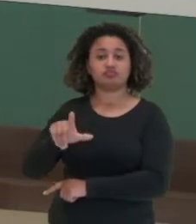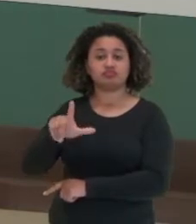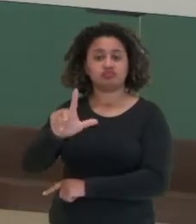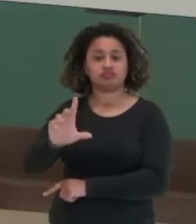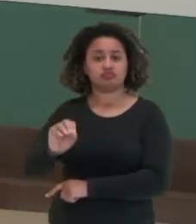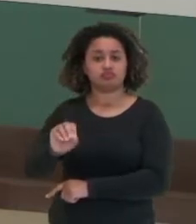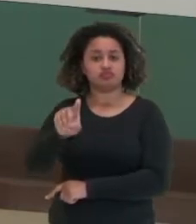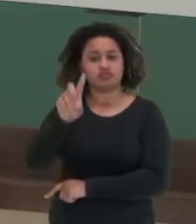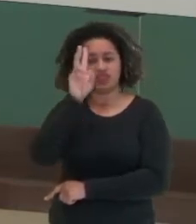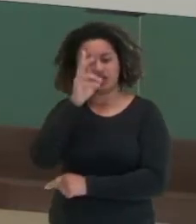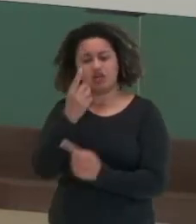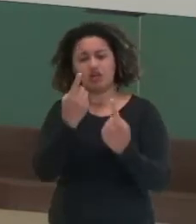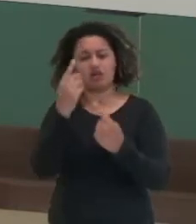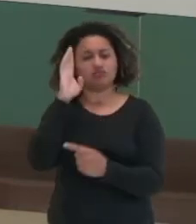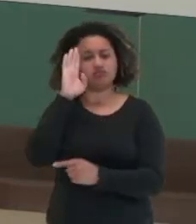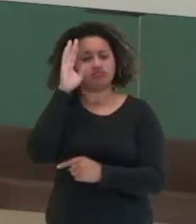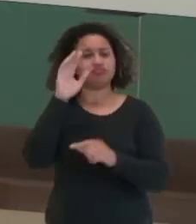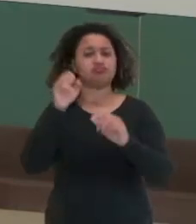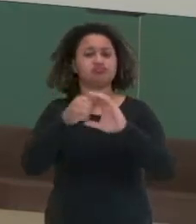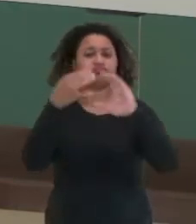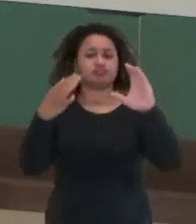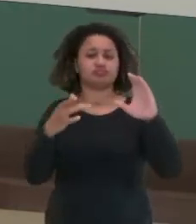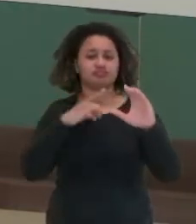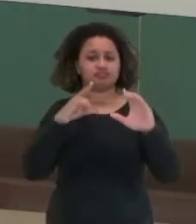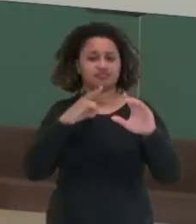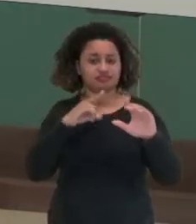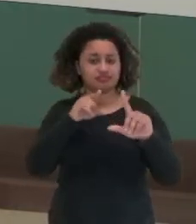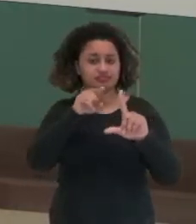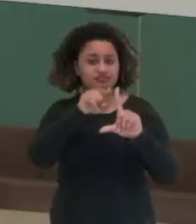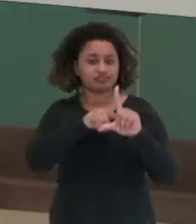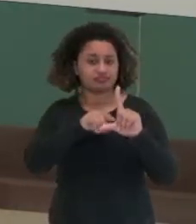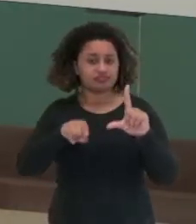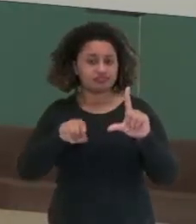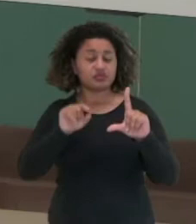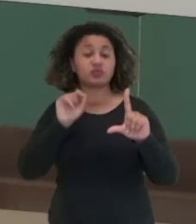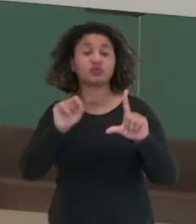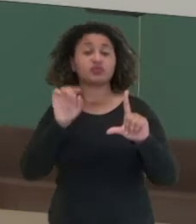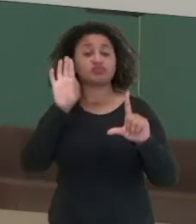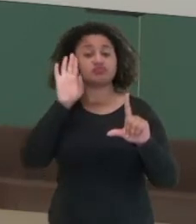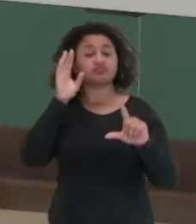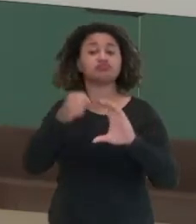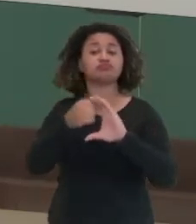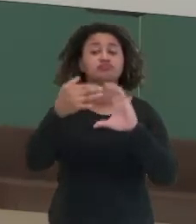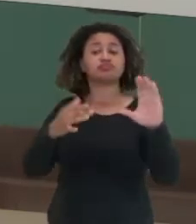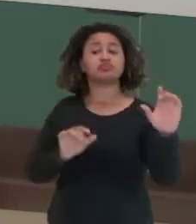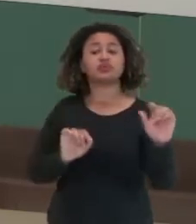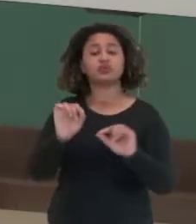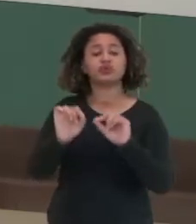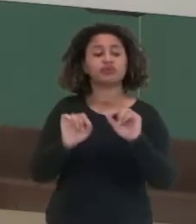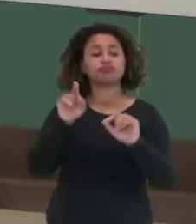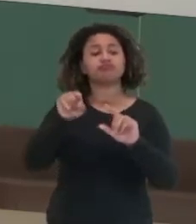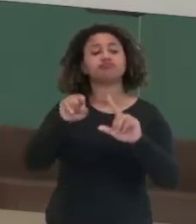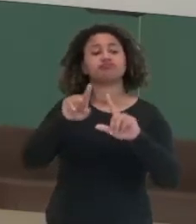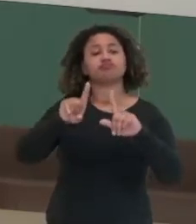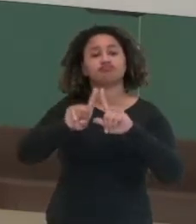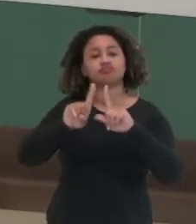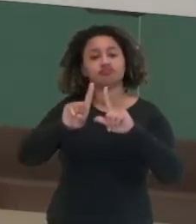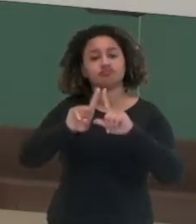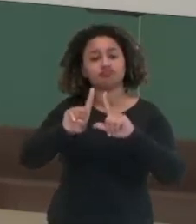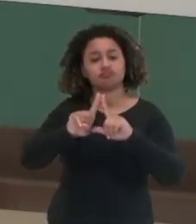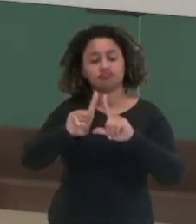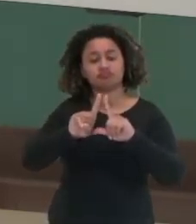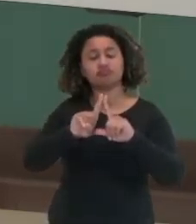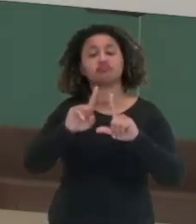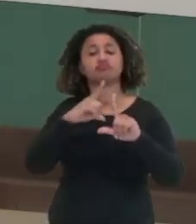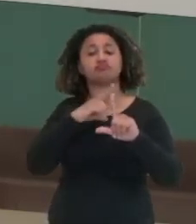principal característica do triângulo retângulo? A principal característica é que esse triângulo vem